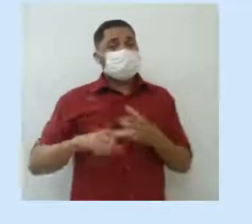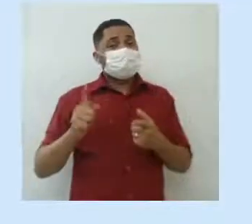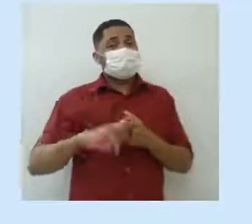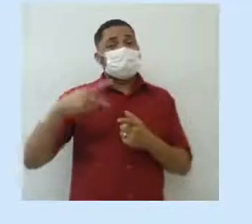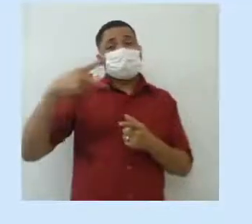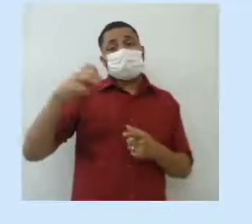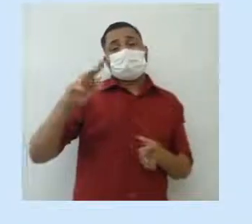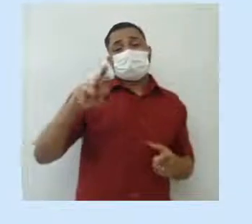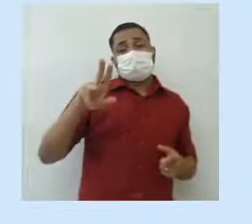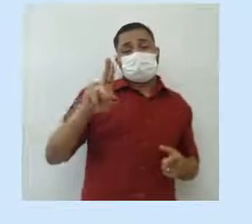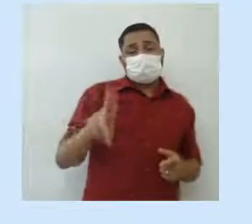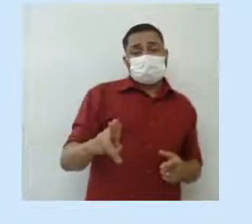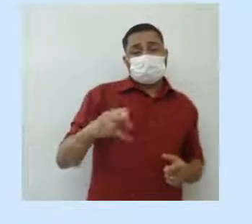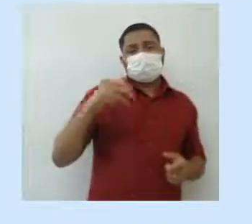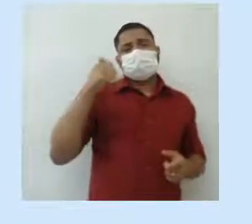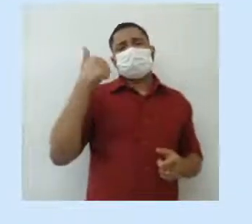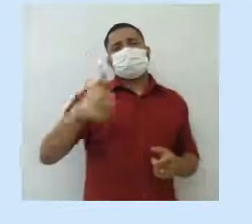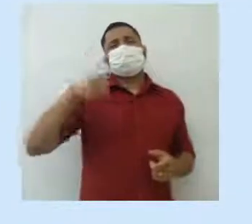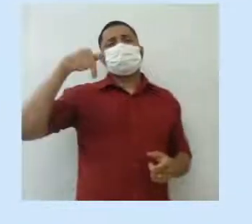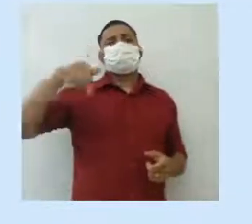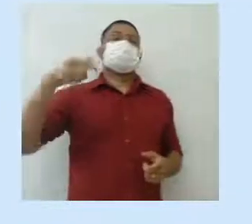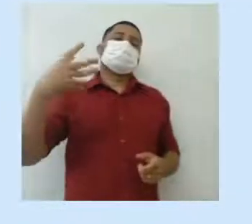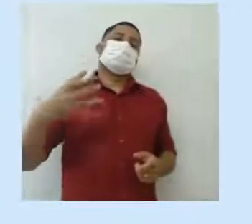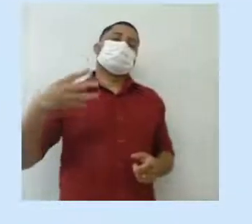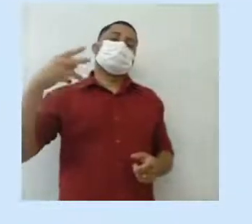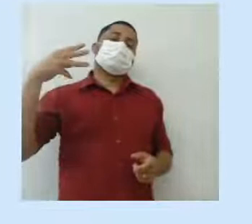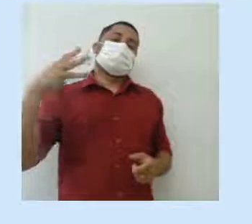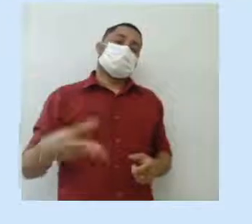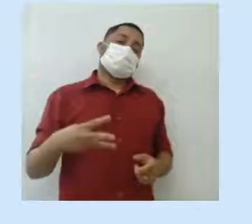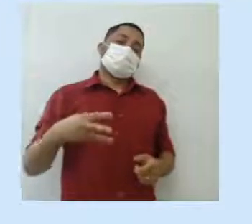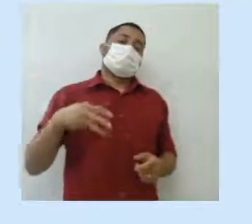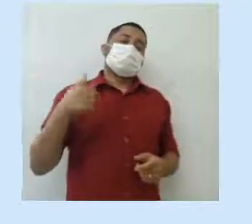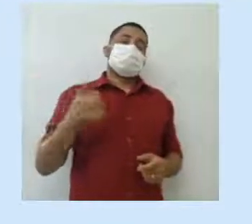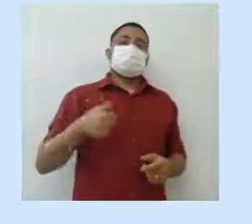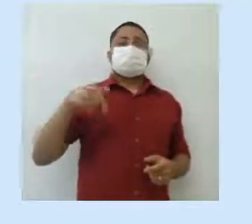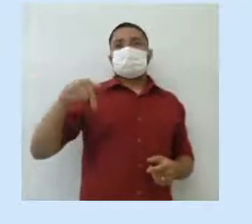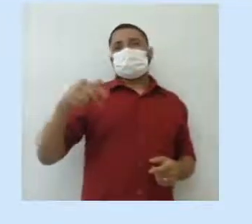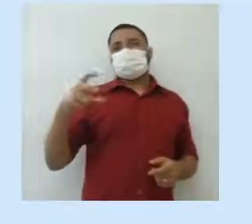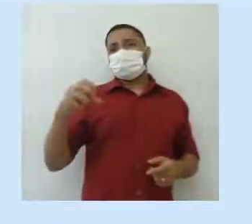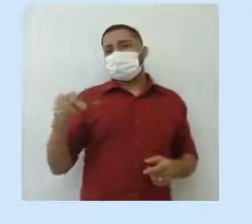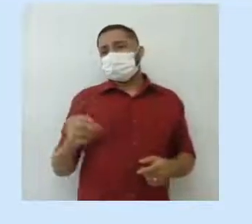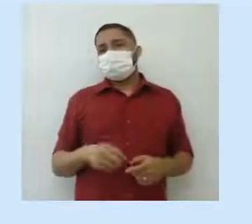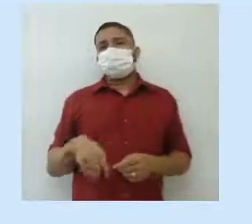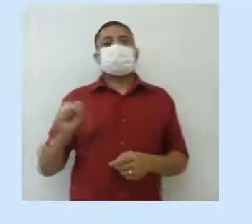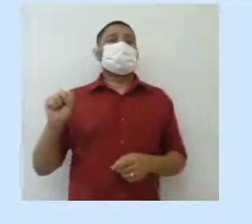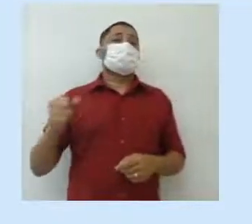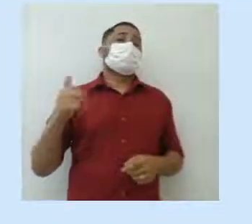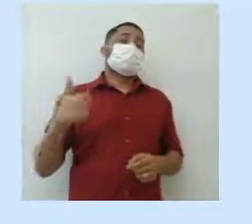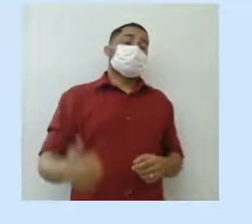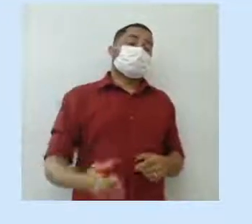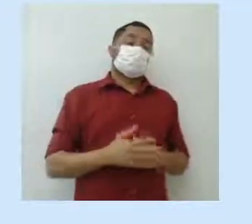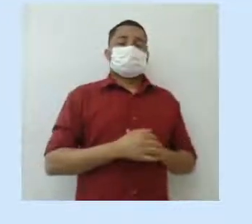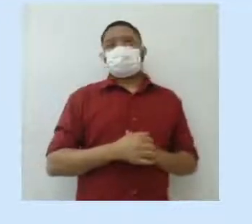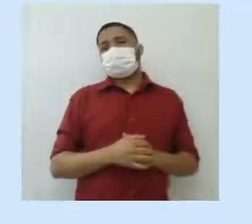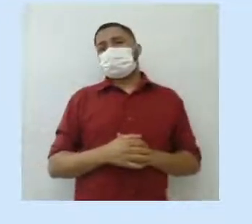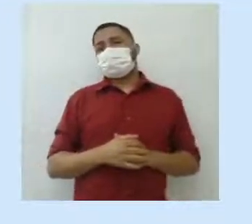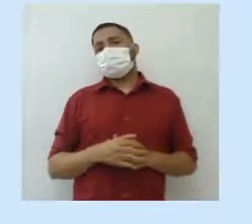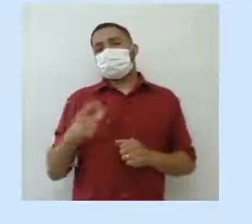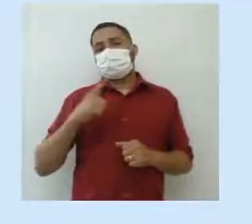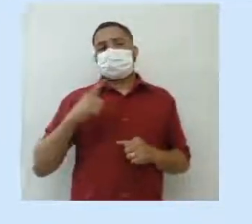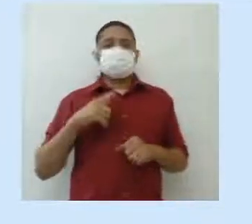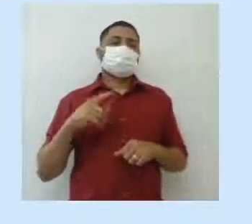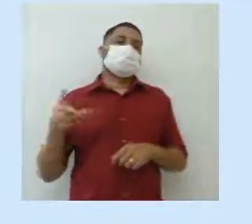no período de 1743, 1750 e 1781. Ainda no contexto da